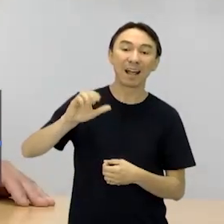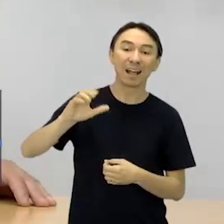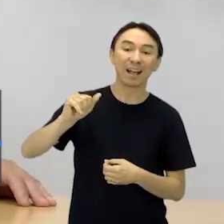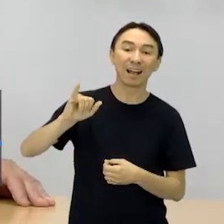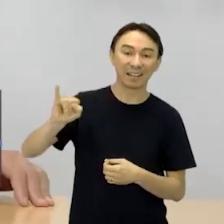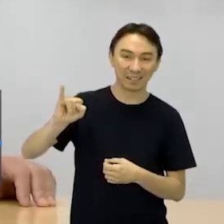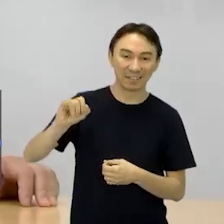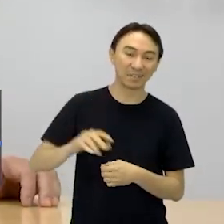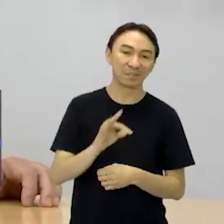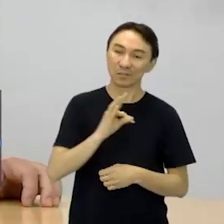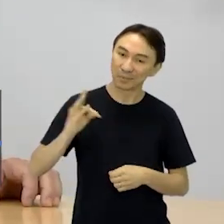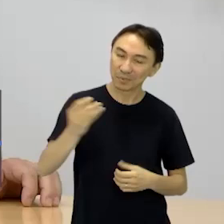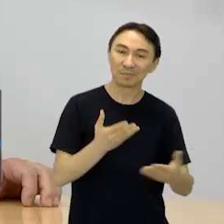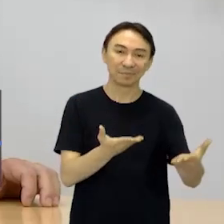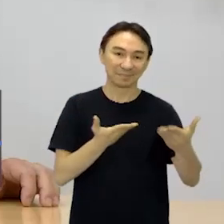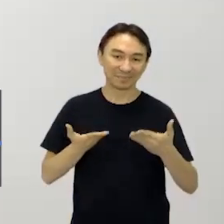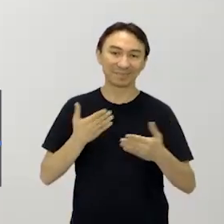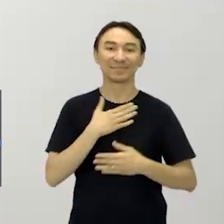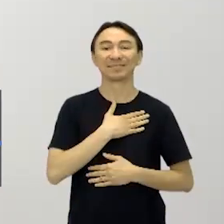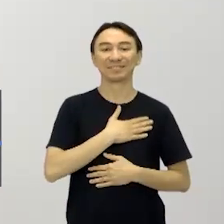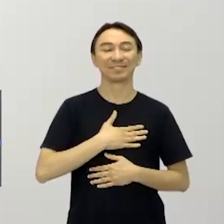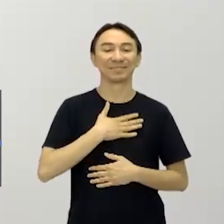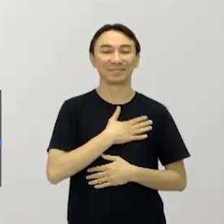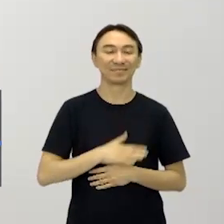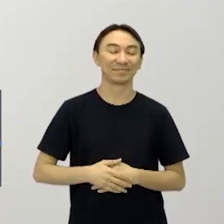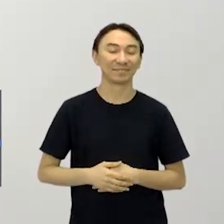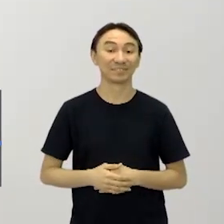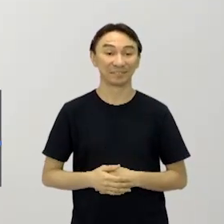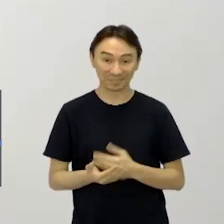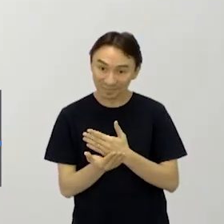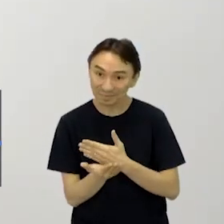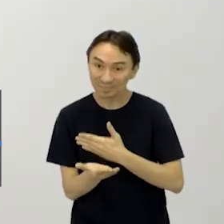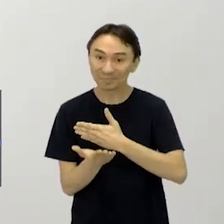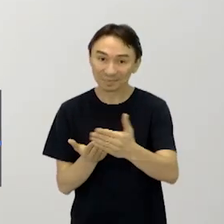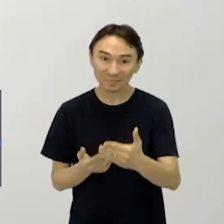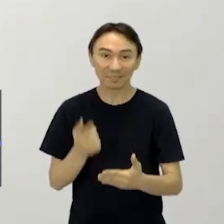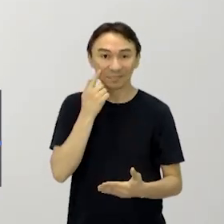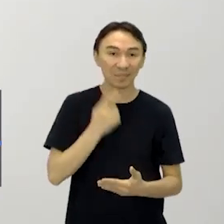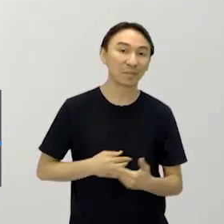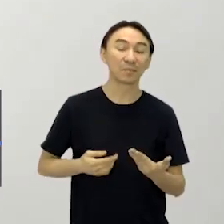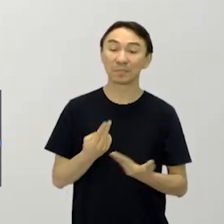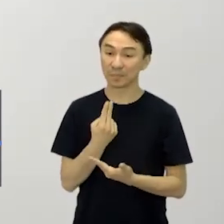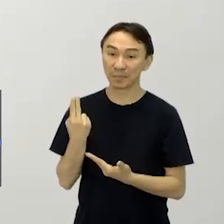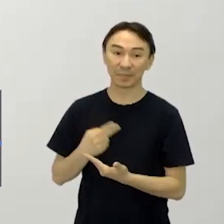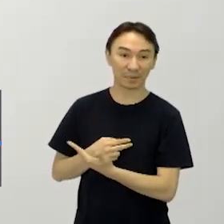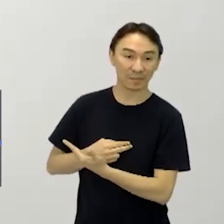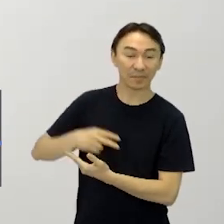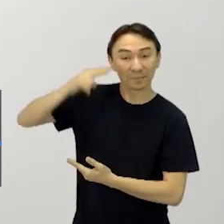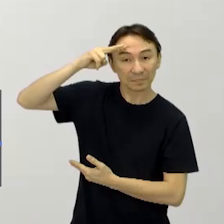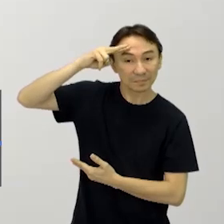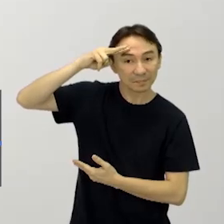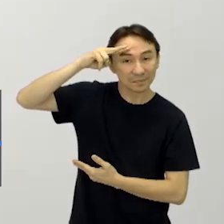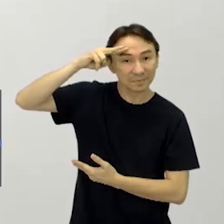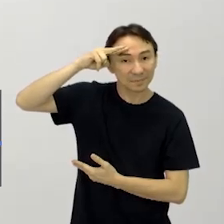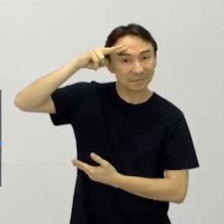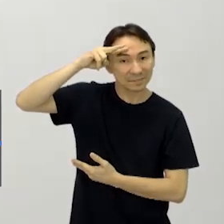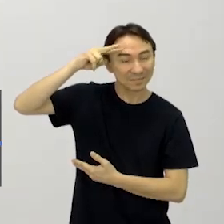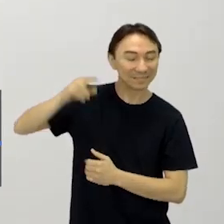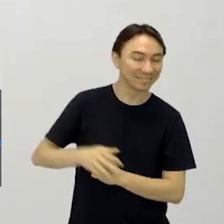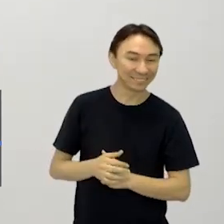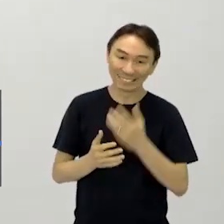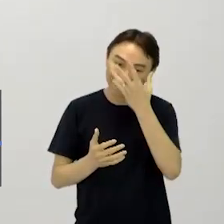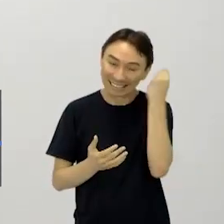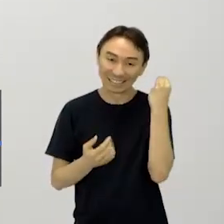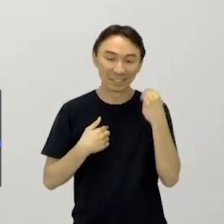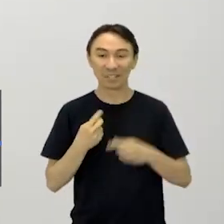sejam todos bem-vindos. É isso aí. Bora começar, Tony. Eu sou a Viviane, professora aqui de vocês hoje, tá certo? Eu esqueci até de falar meu nome.